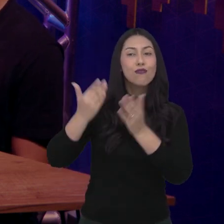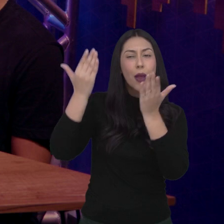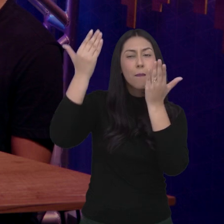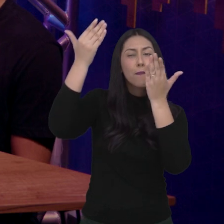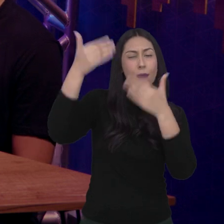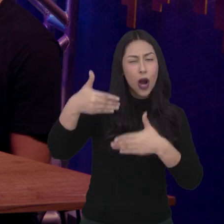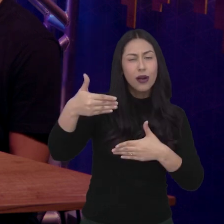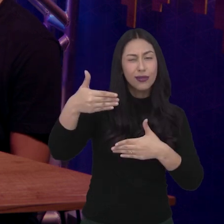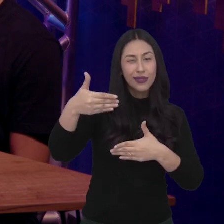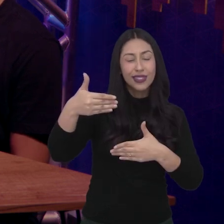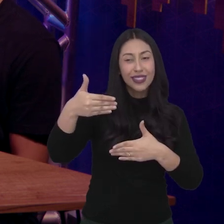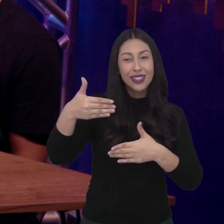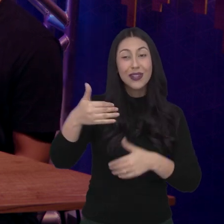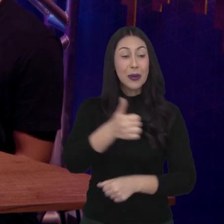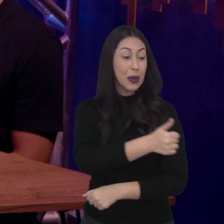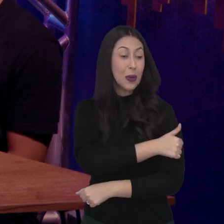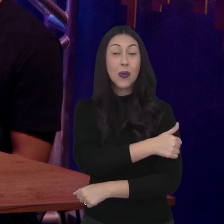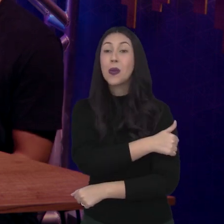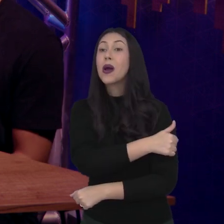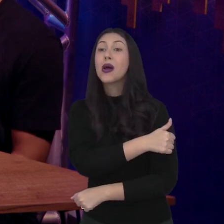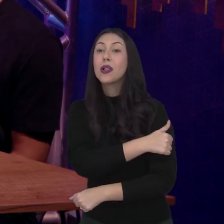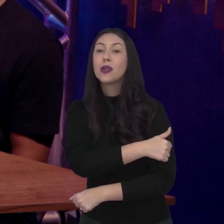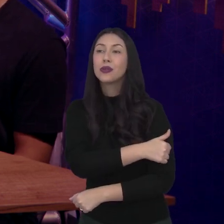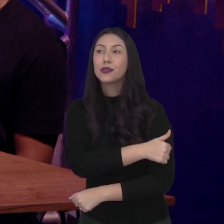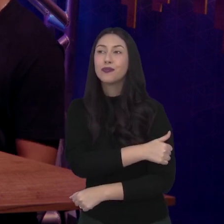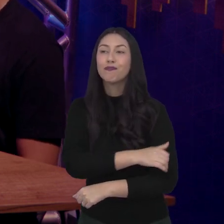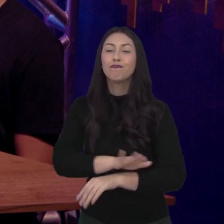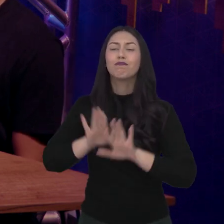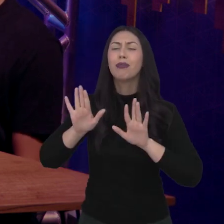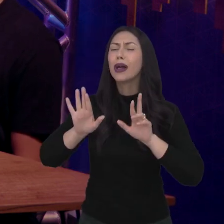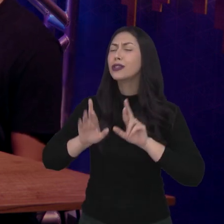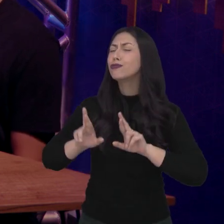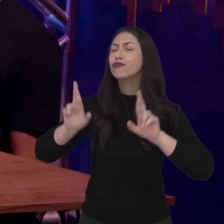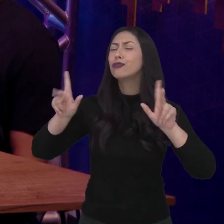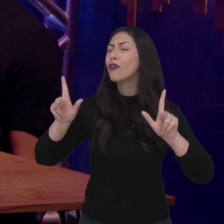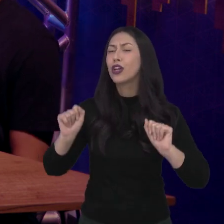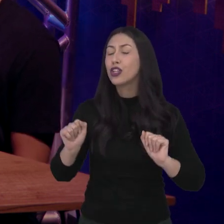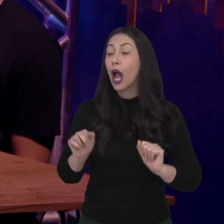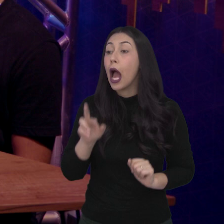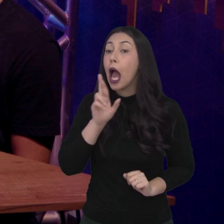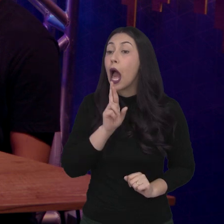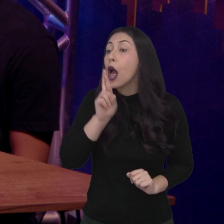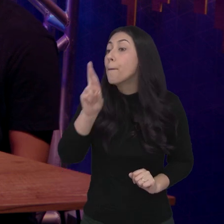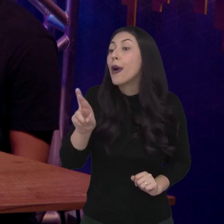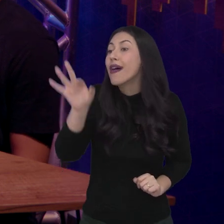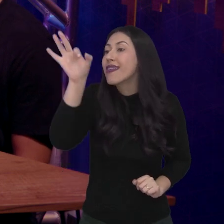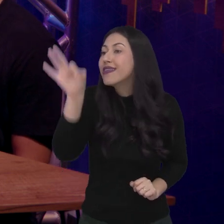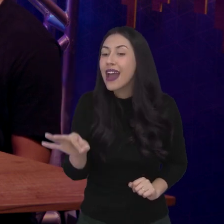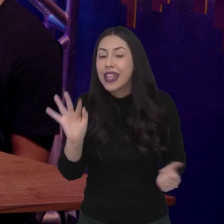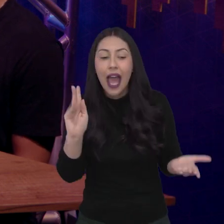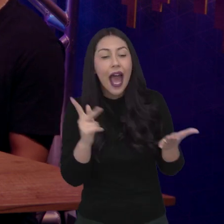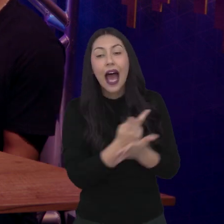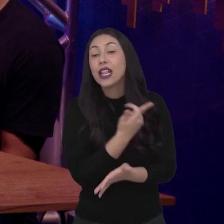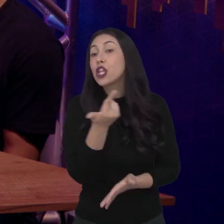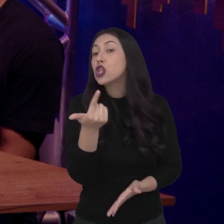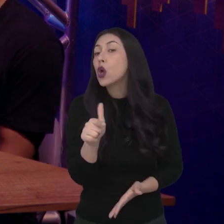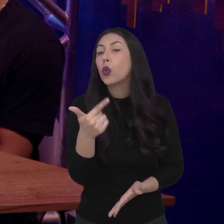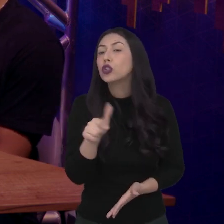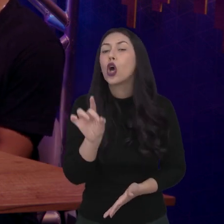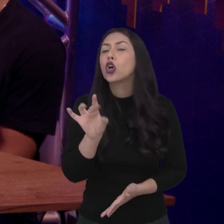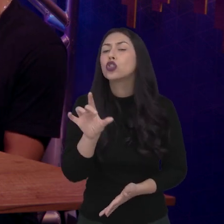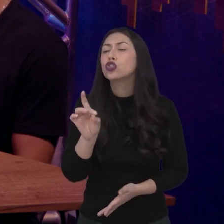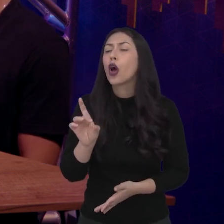assim com os alunos, e não necessariamente uma prova, né? Não tinha a resposta certa e errada, mas era para medir